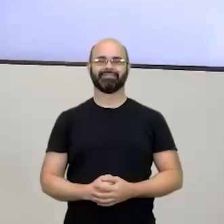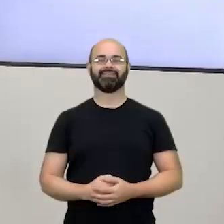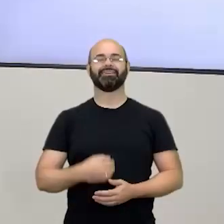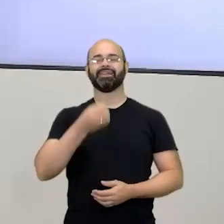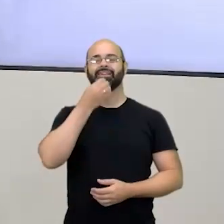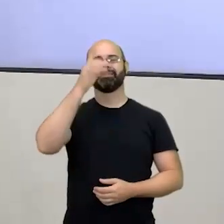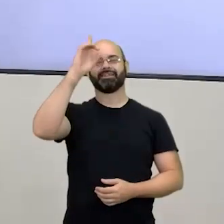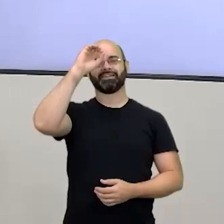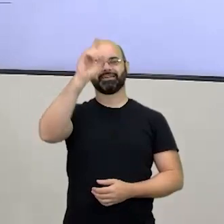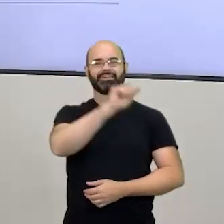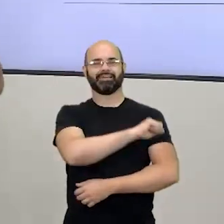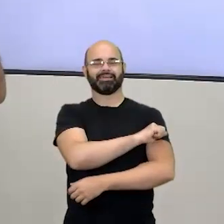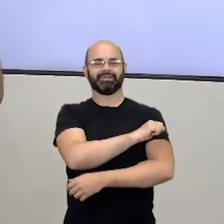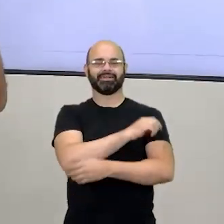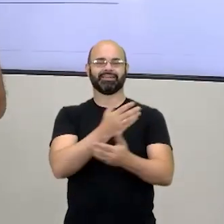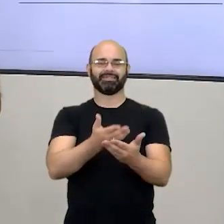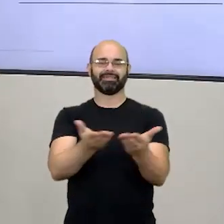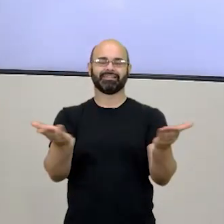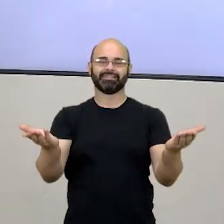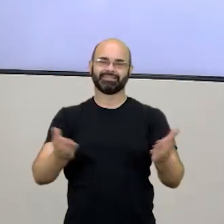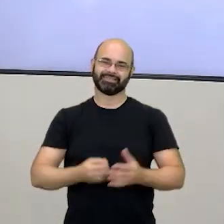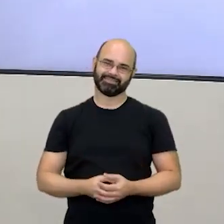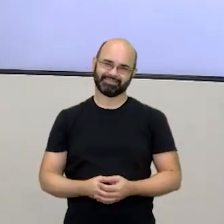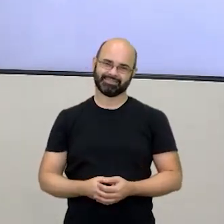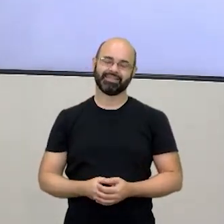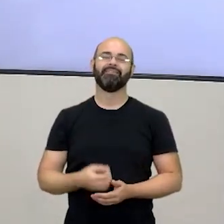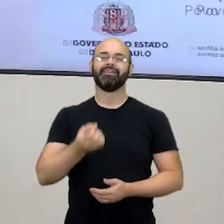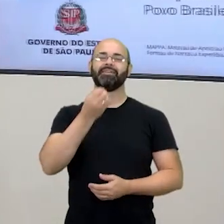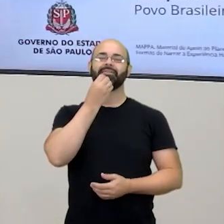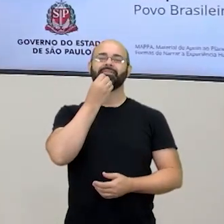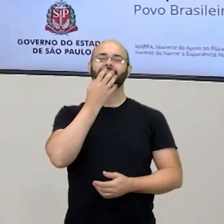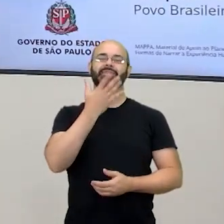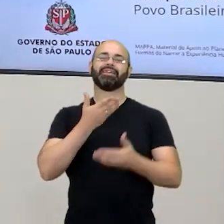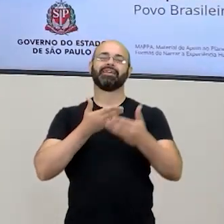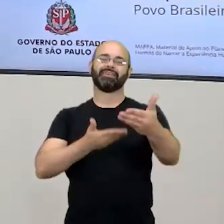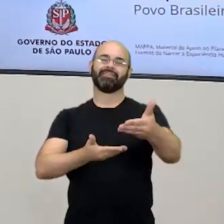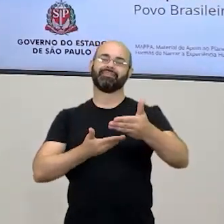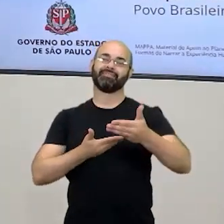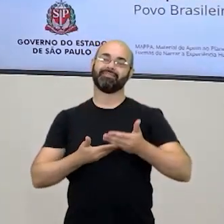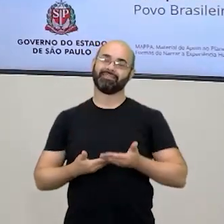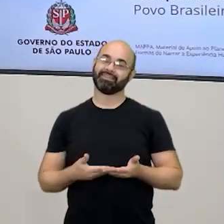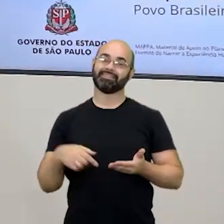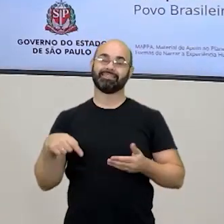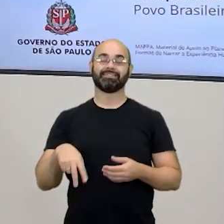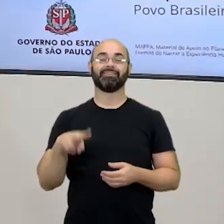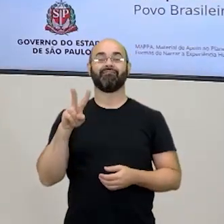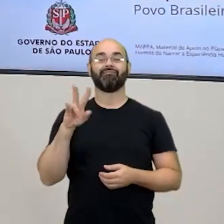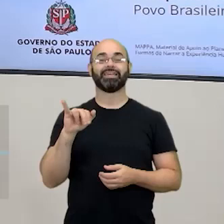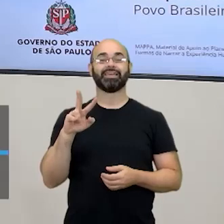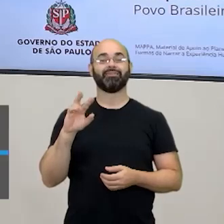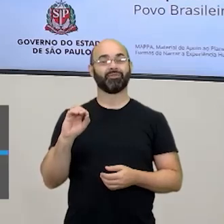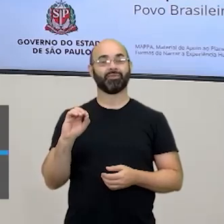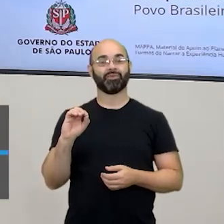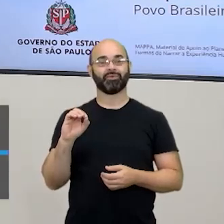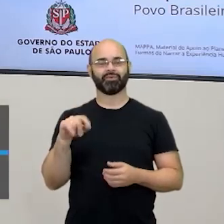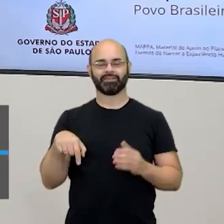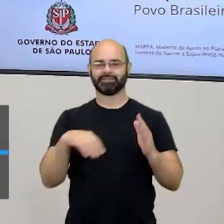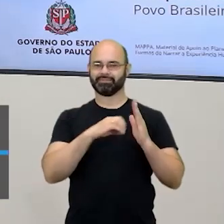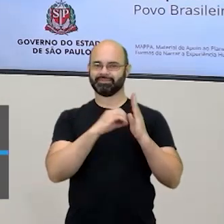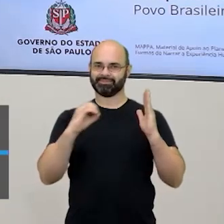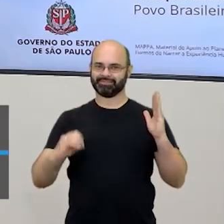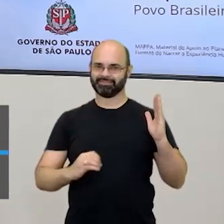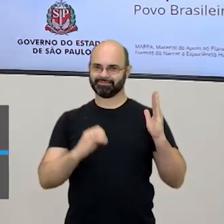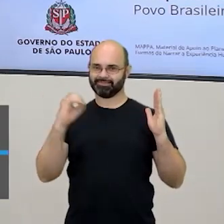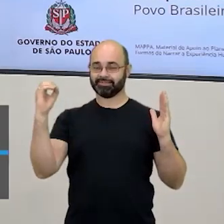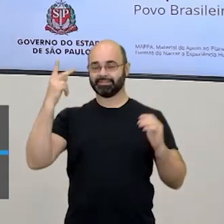Bom dia, galera! Sejam todos muito bem-vindos. A gente está falando ao vivo aqui do Centro de Mídias do